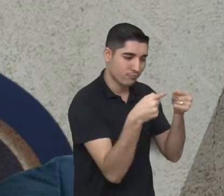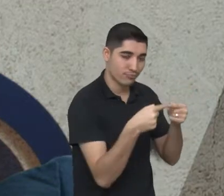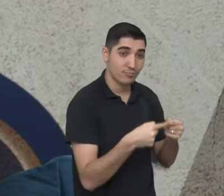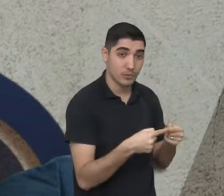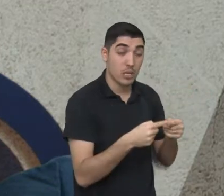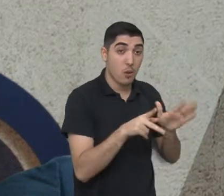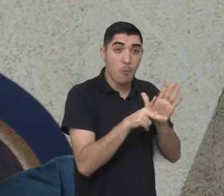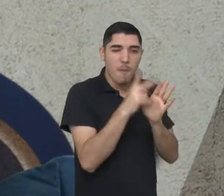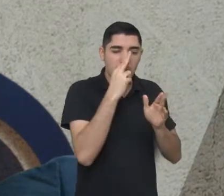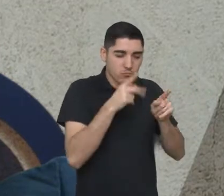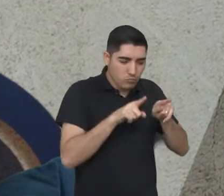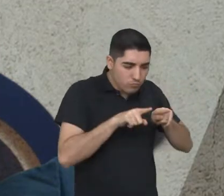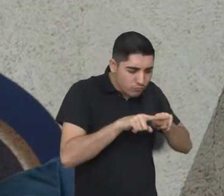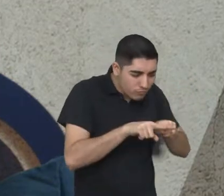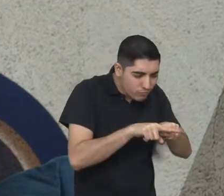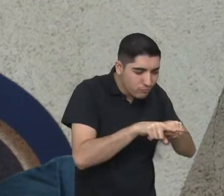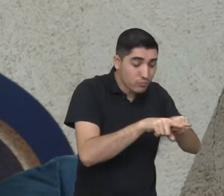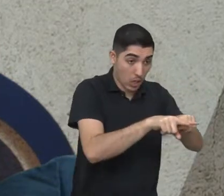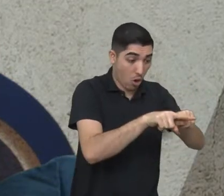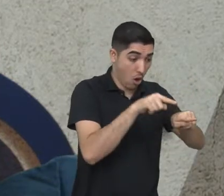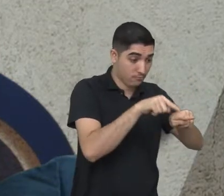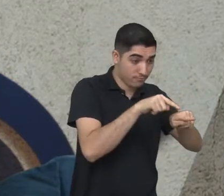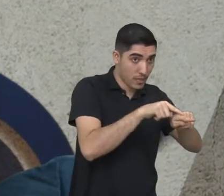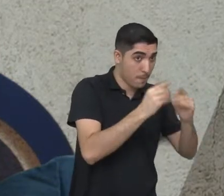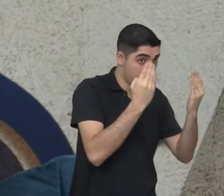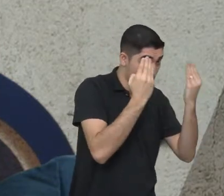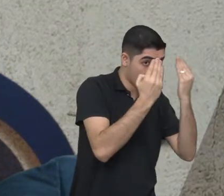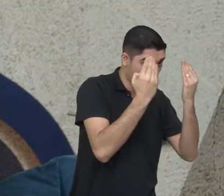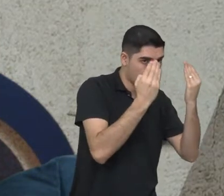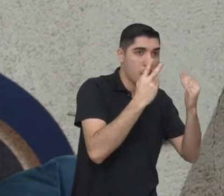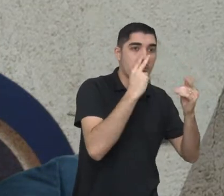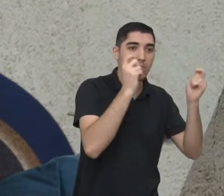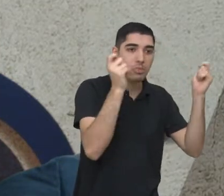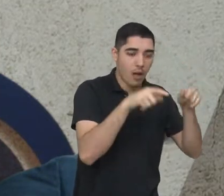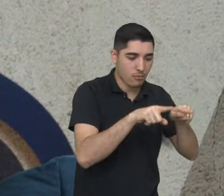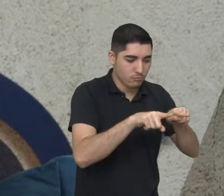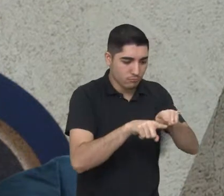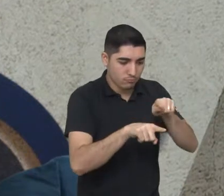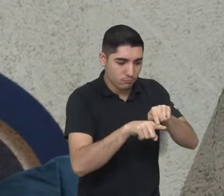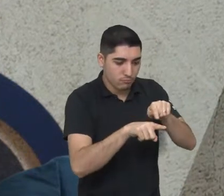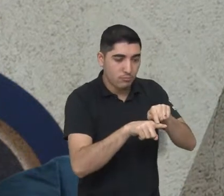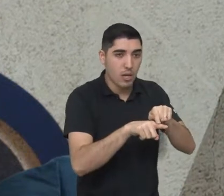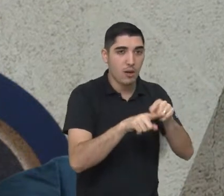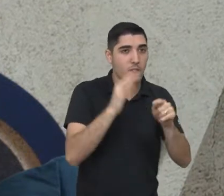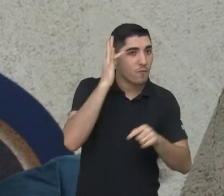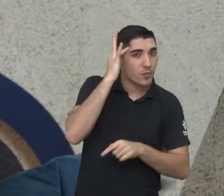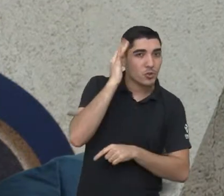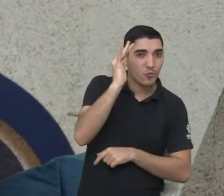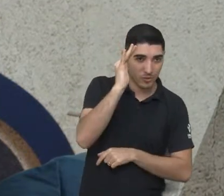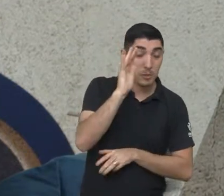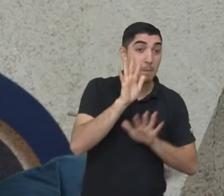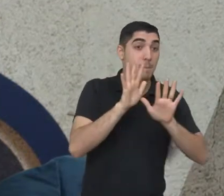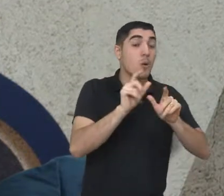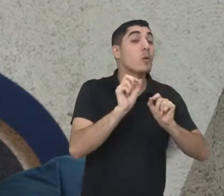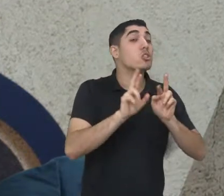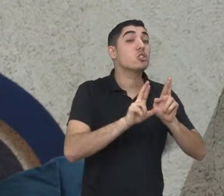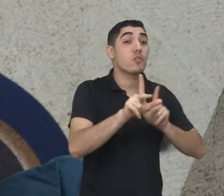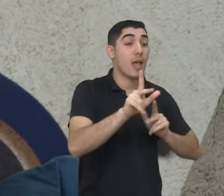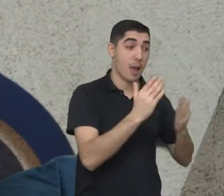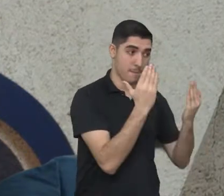linhas de pensamento dentro da psicologia usa muito da filosofia. A diferença é que a